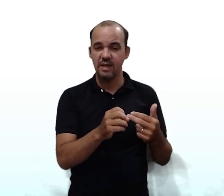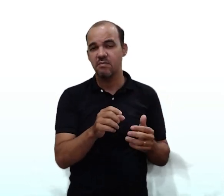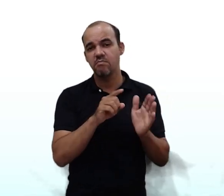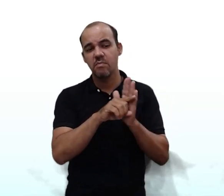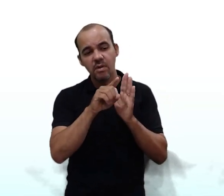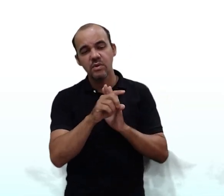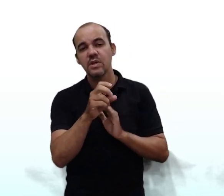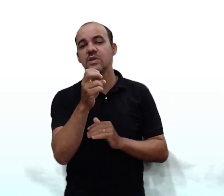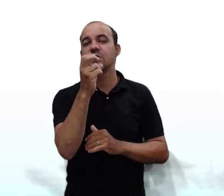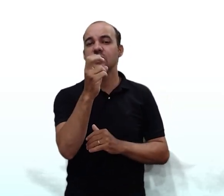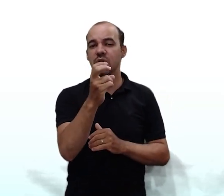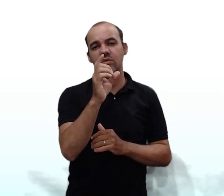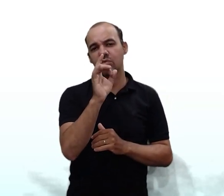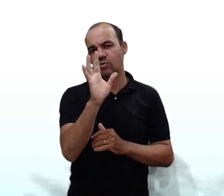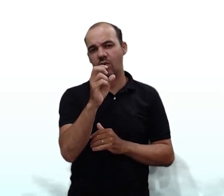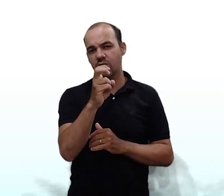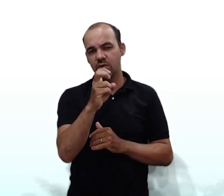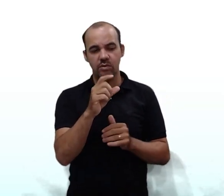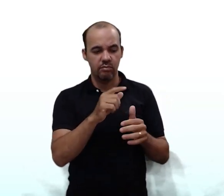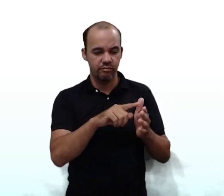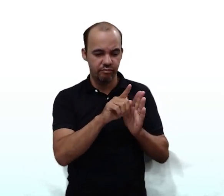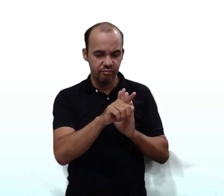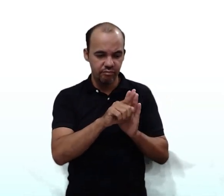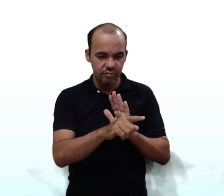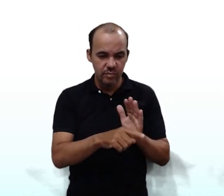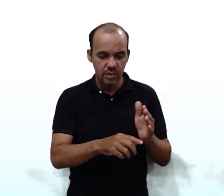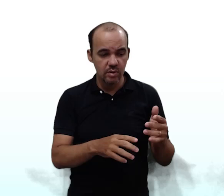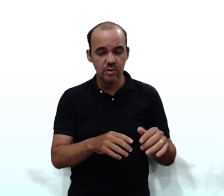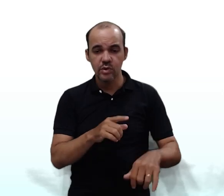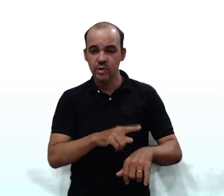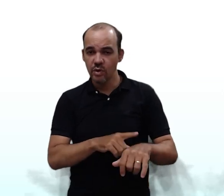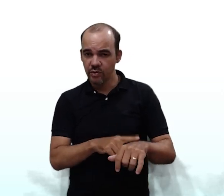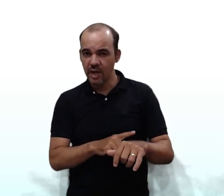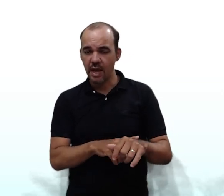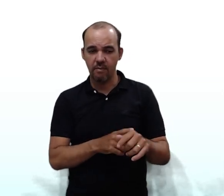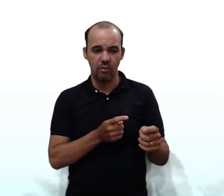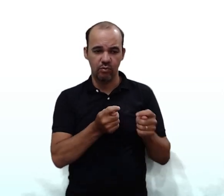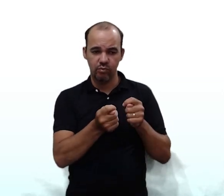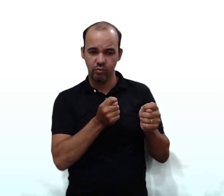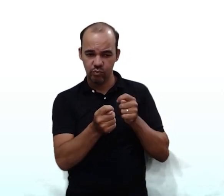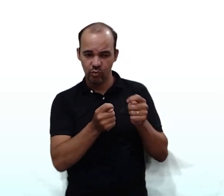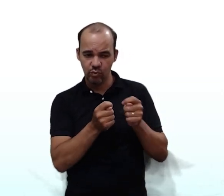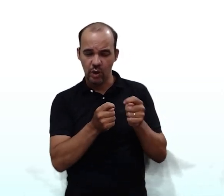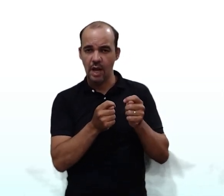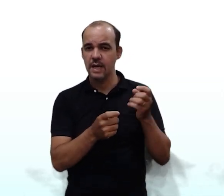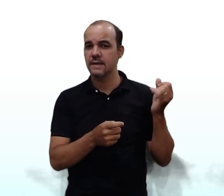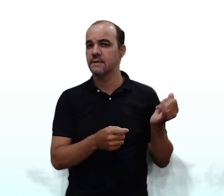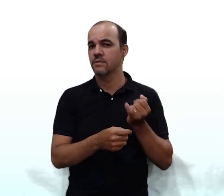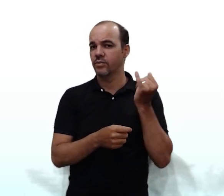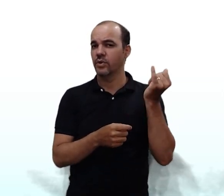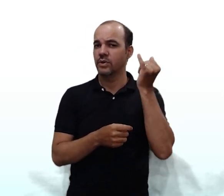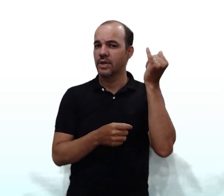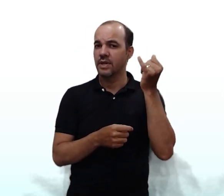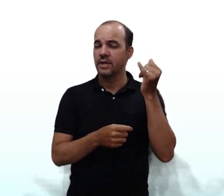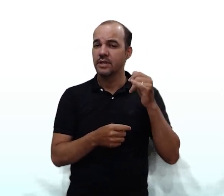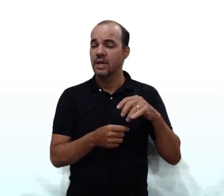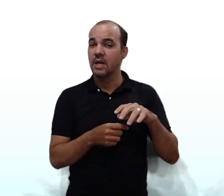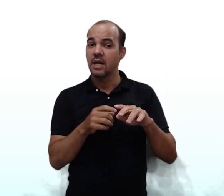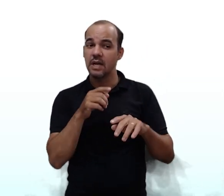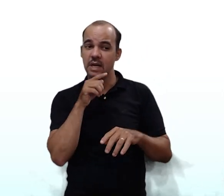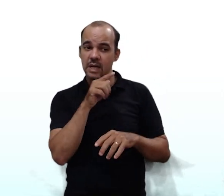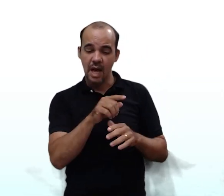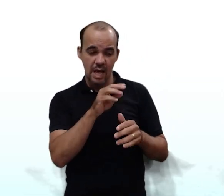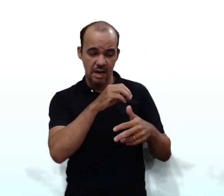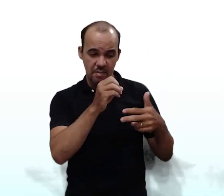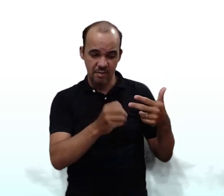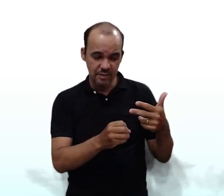do gerenciamento do teu tempo vai ser extremamente importante. No dia de linguagens lá, você vai responder